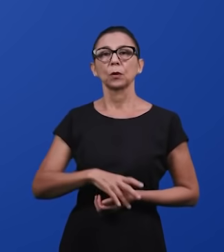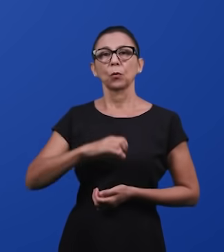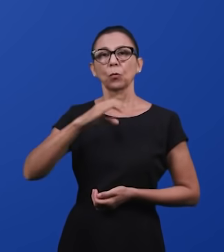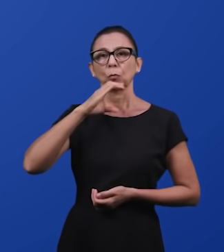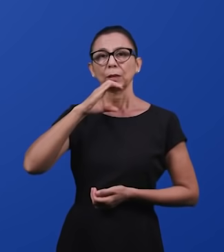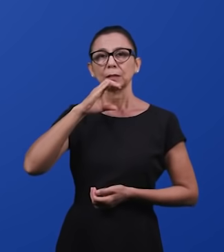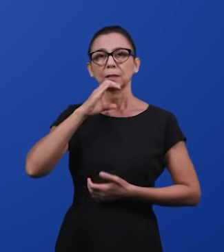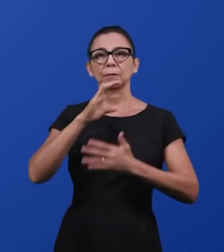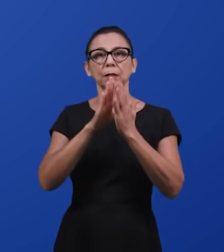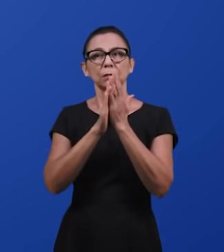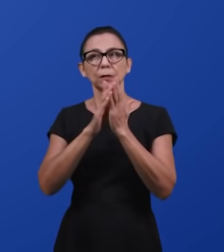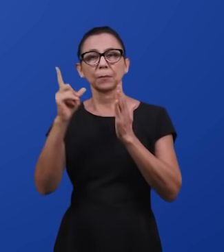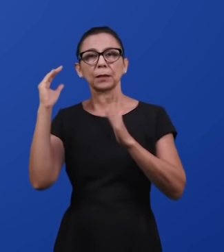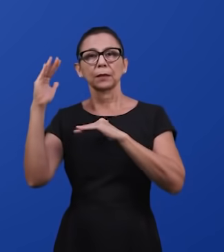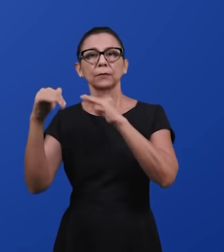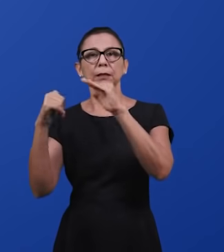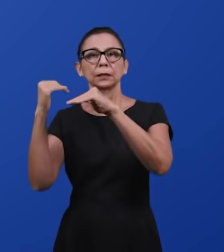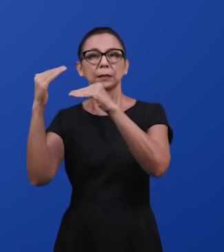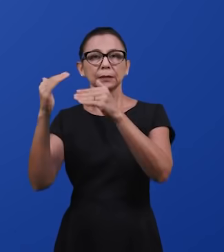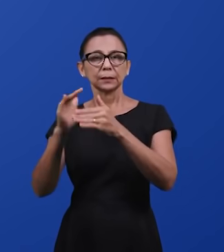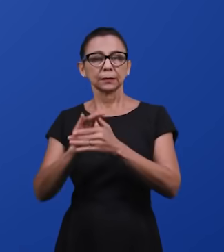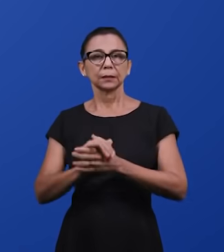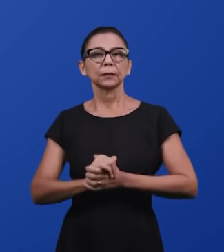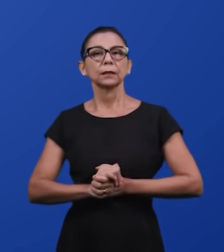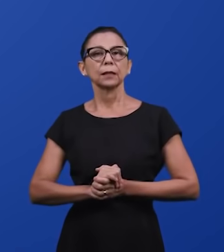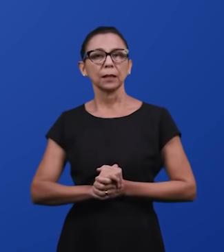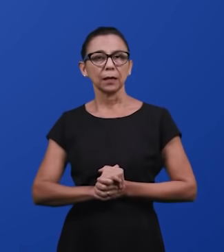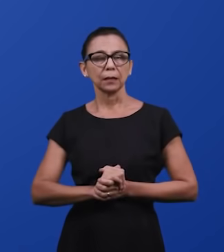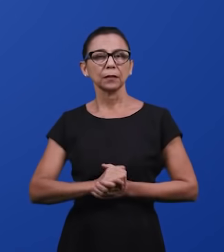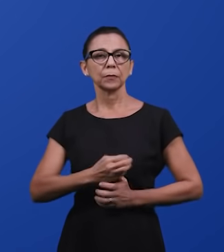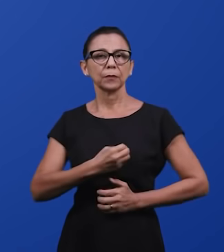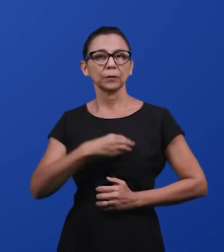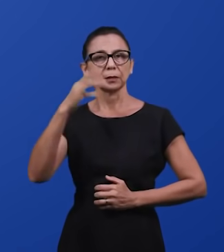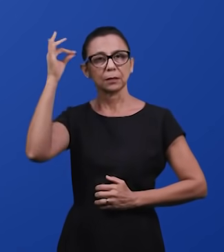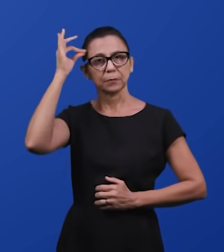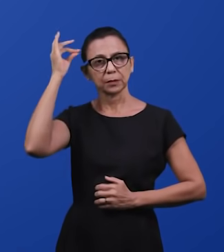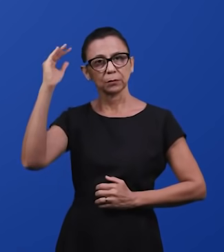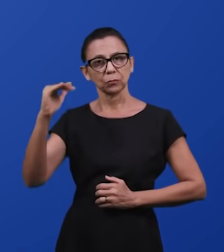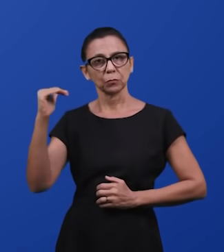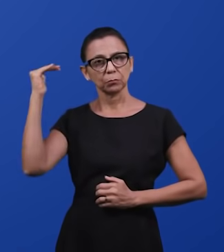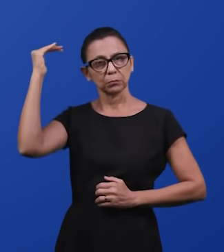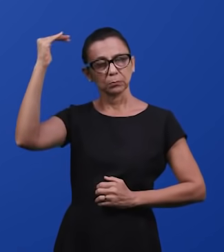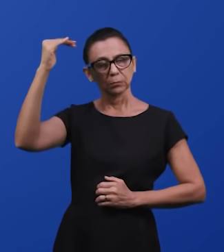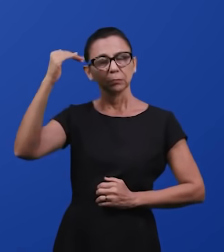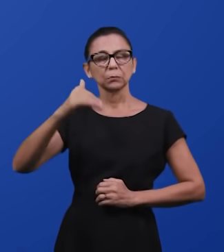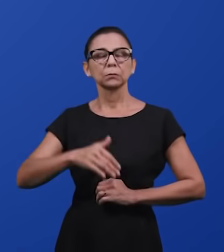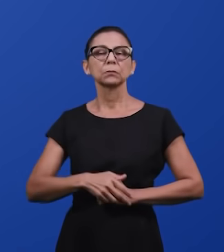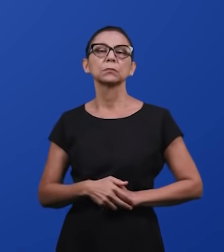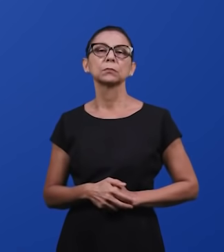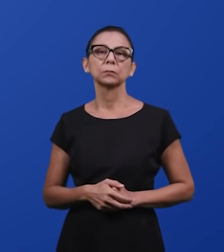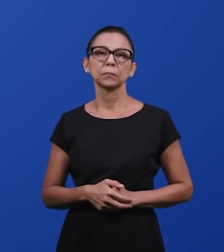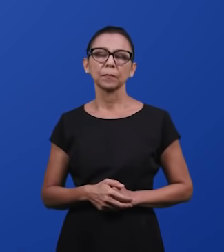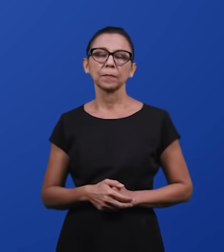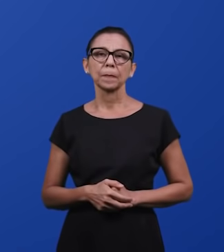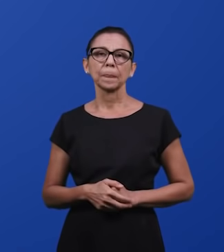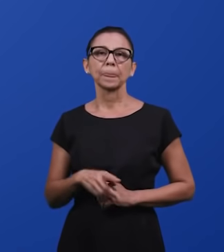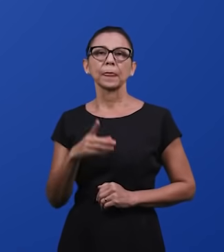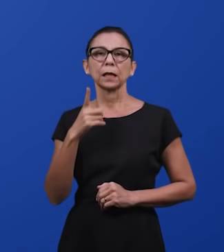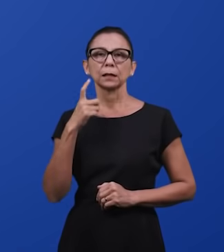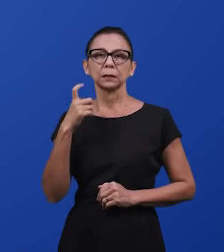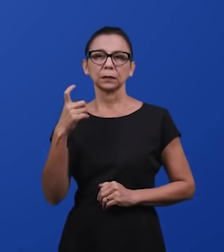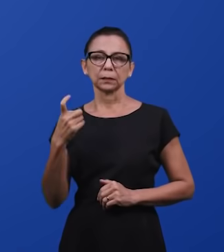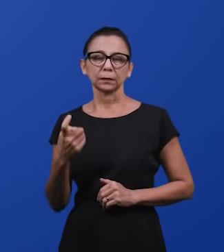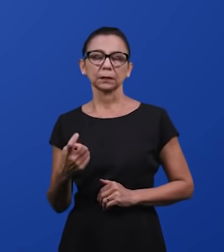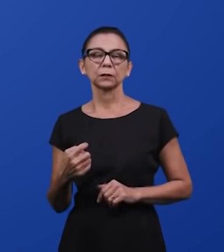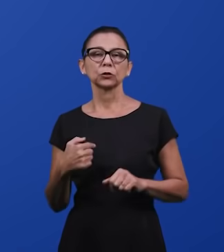o conhecimento da Palavra de Deus e o enriquecimento espiritual das nossas vidas. Gostaria de